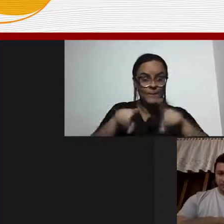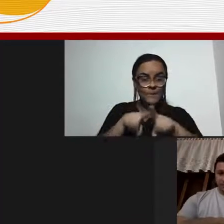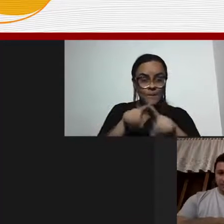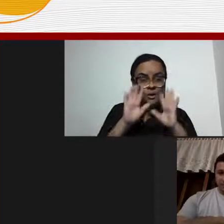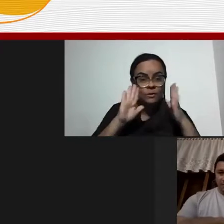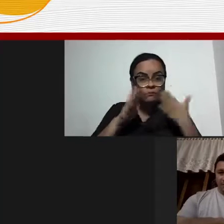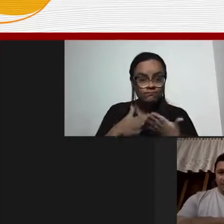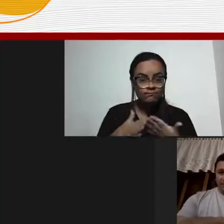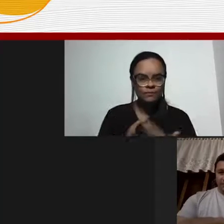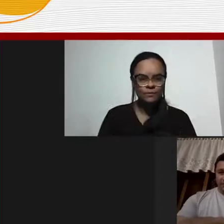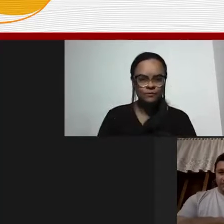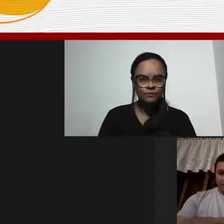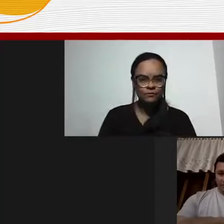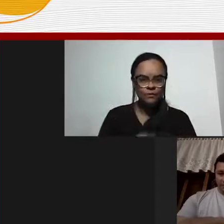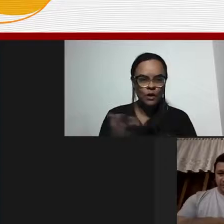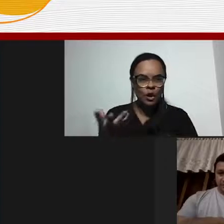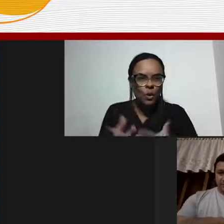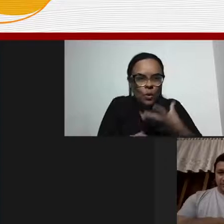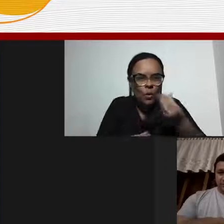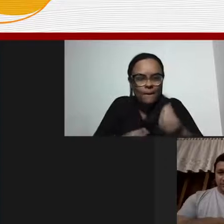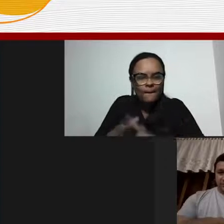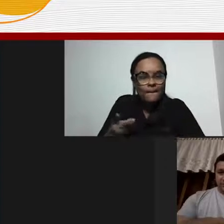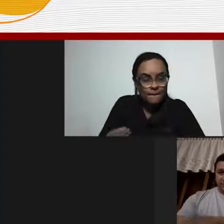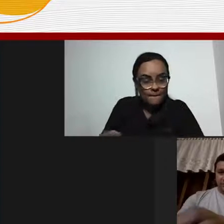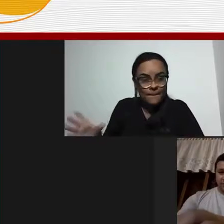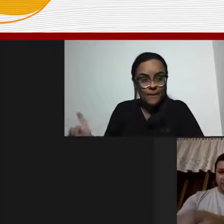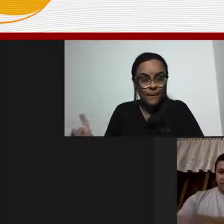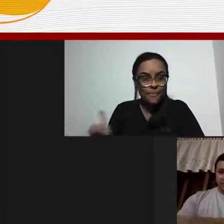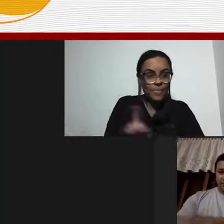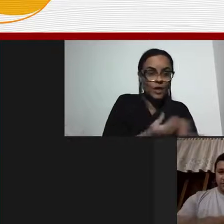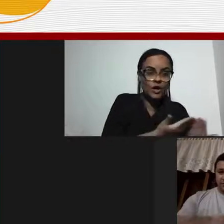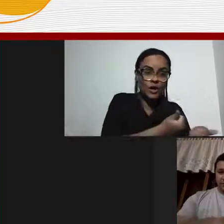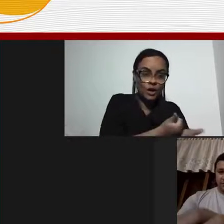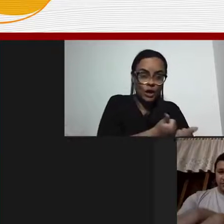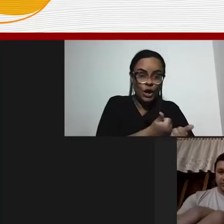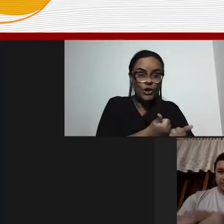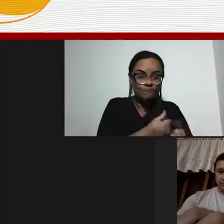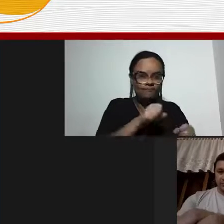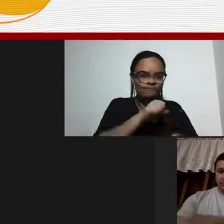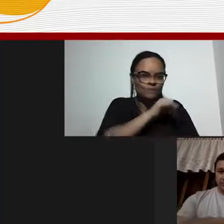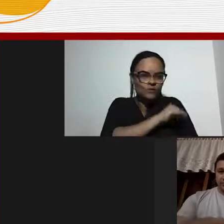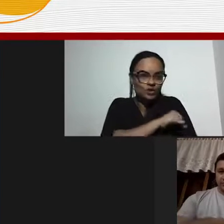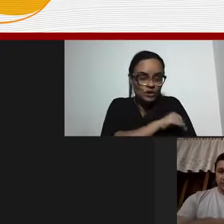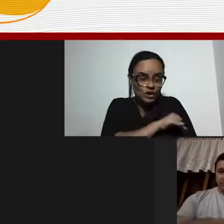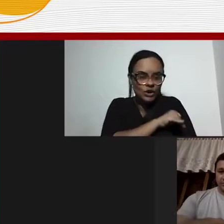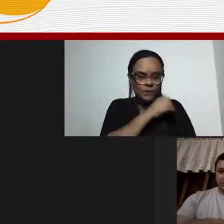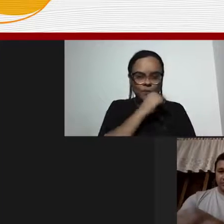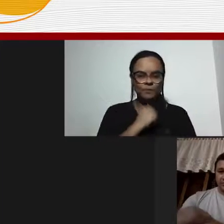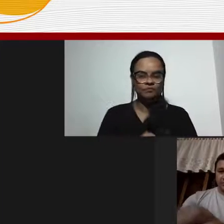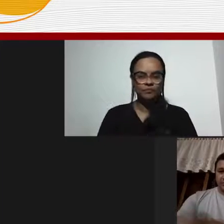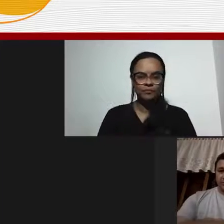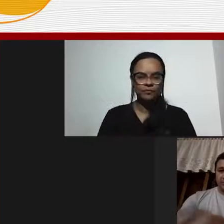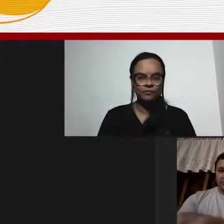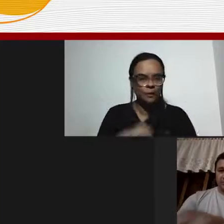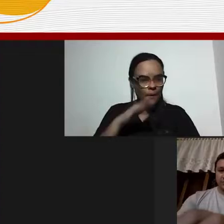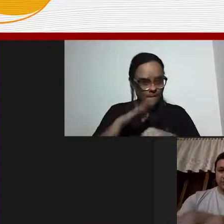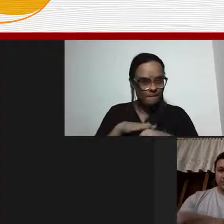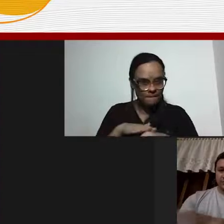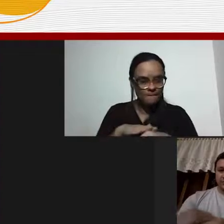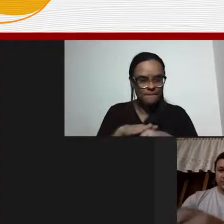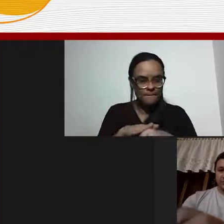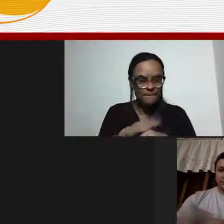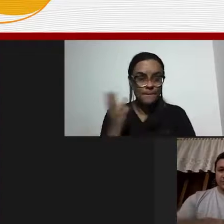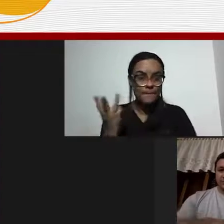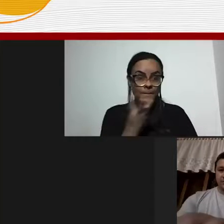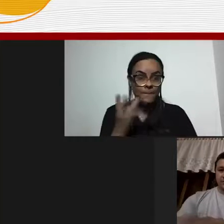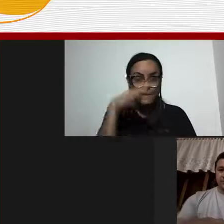eu venho trazendo jovens aqui de Niterói para a prática do para-taekwondo. Pois eu sou o terceiro do